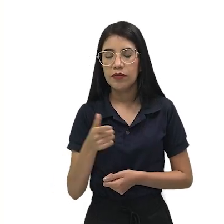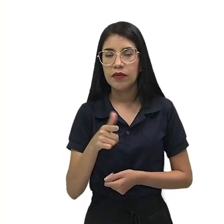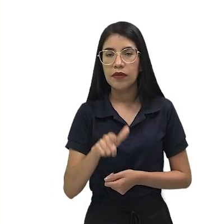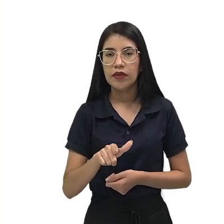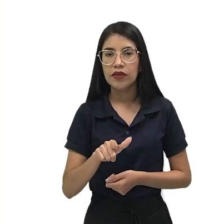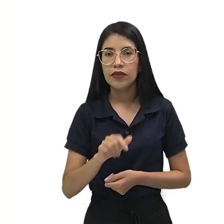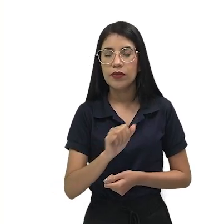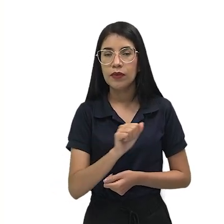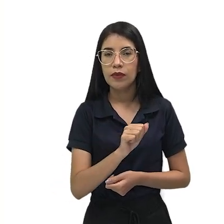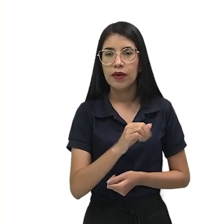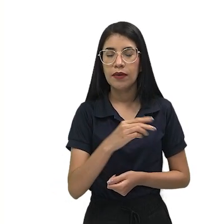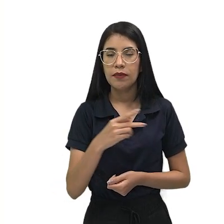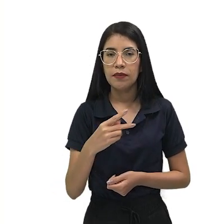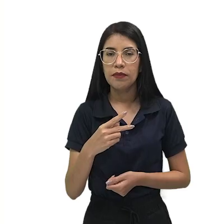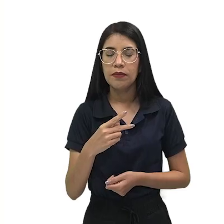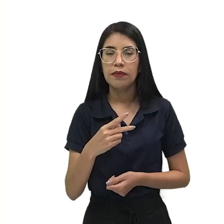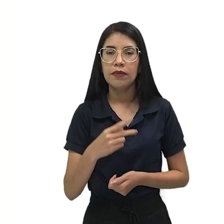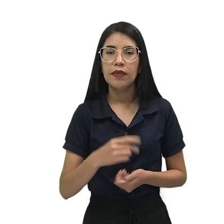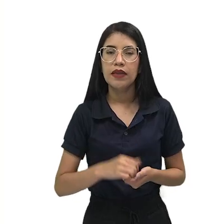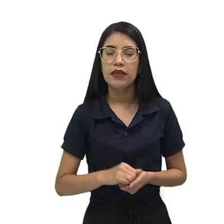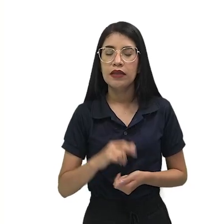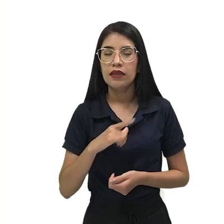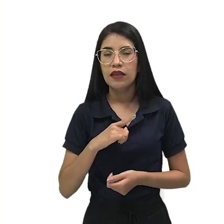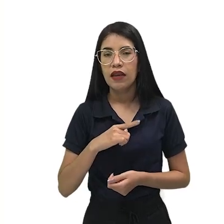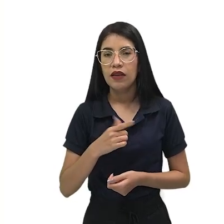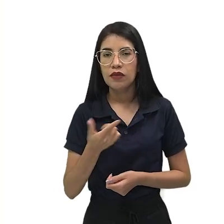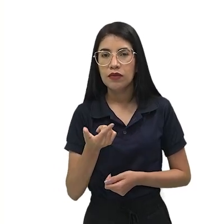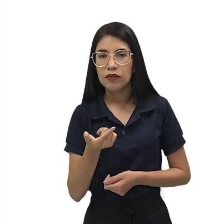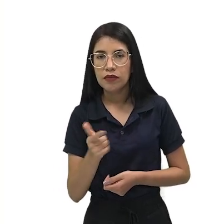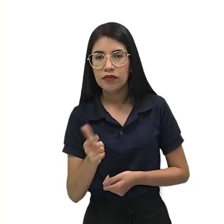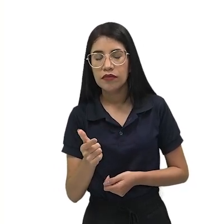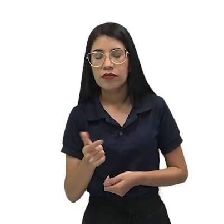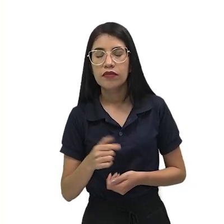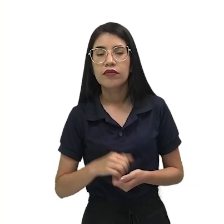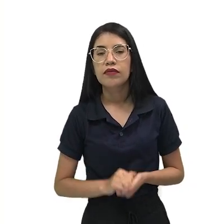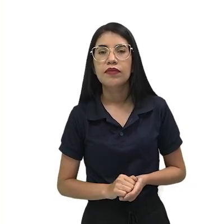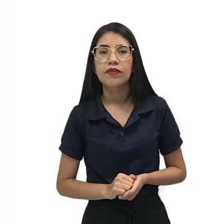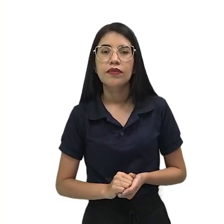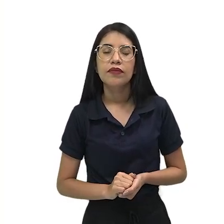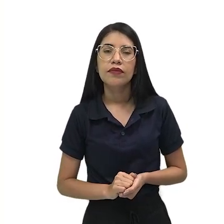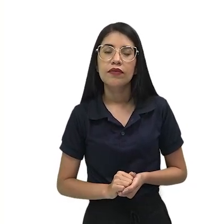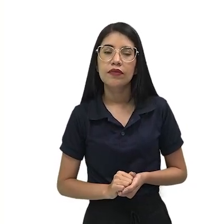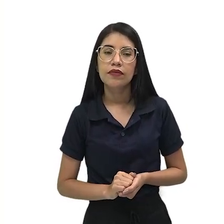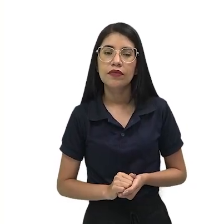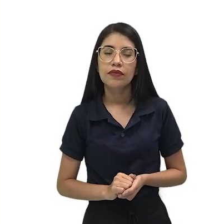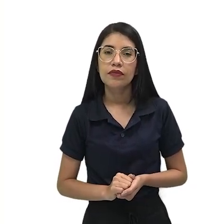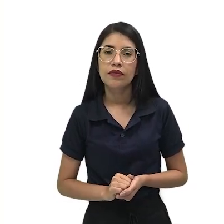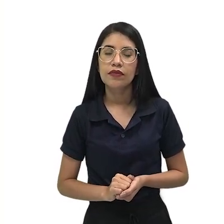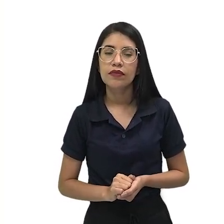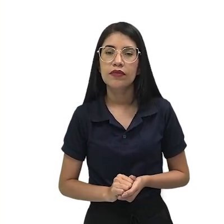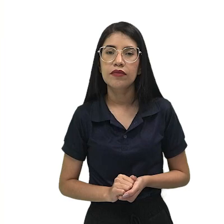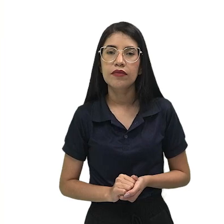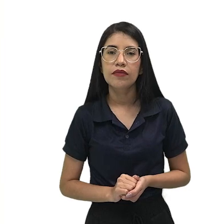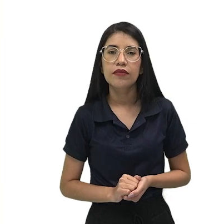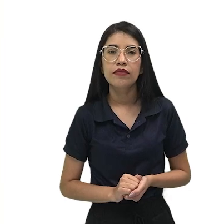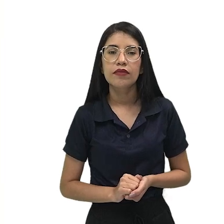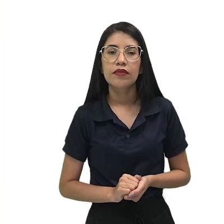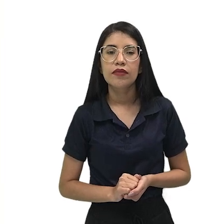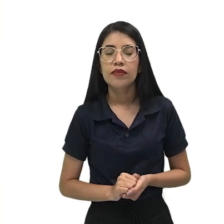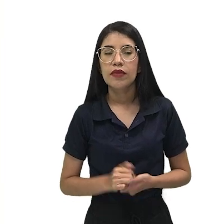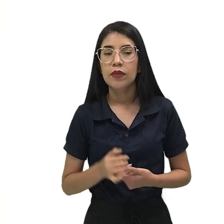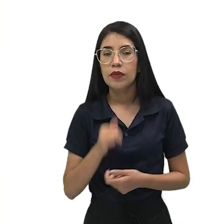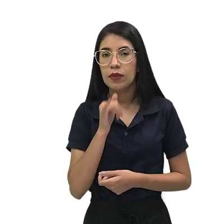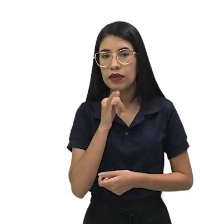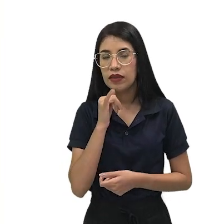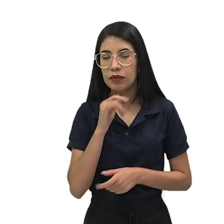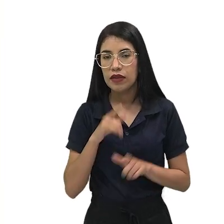ou não. O antiperíodo é aquele número que depois você identifica e ele não se repete. Então, aqui no caso não